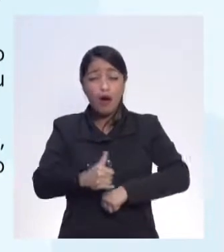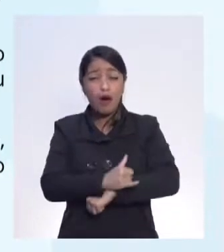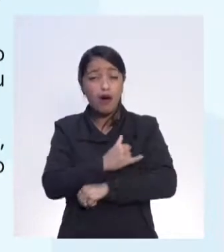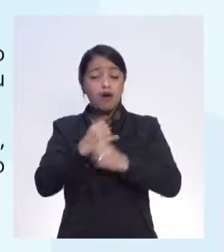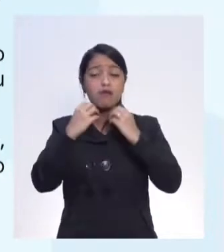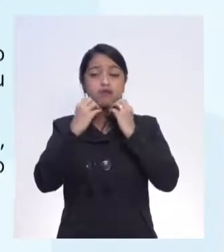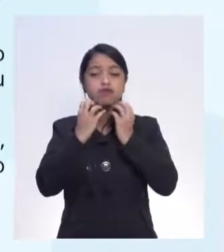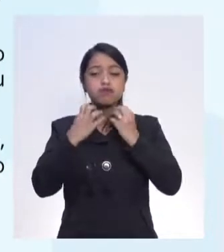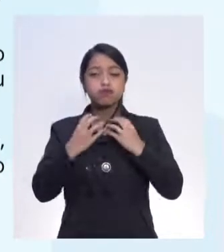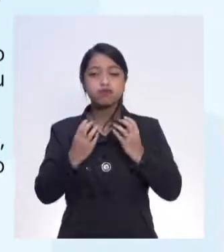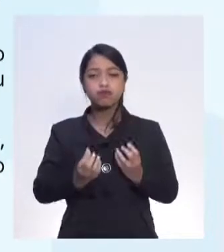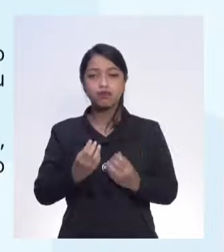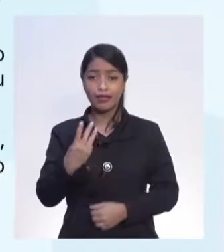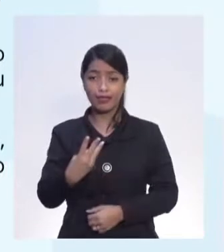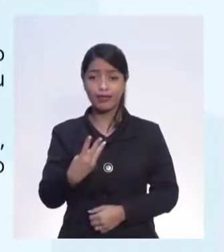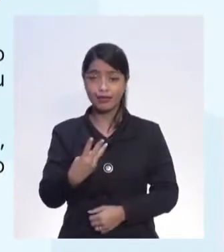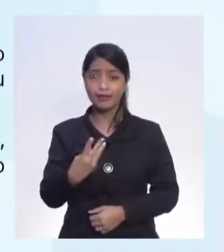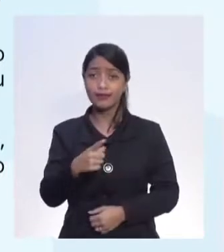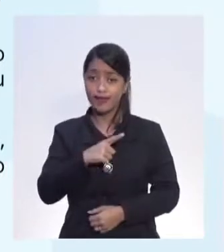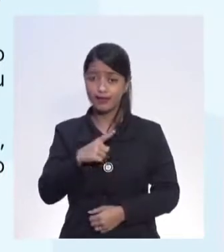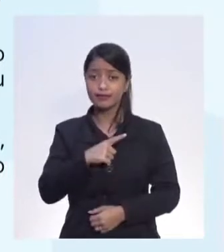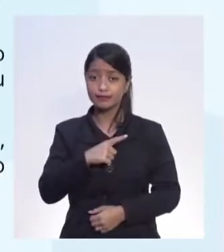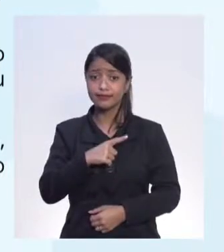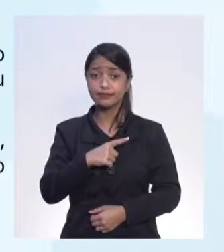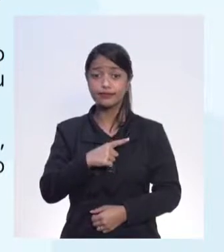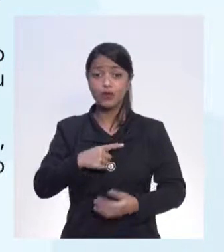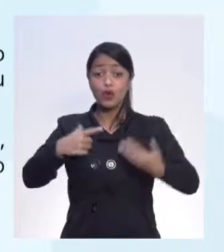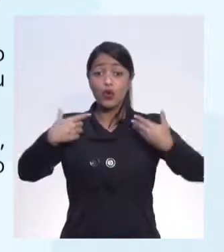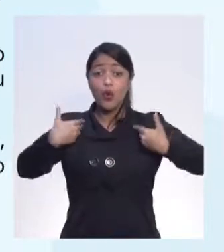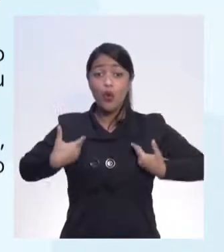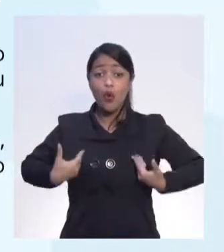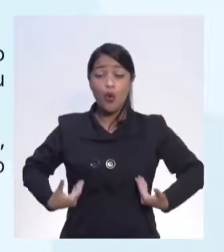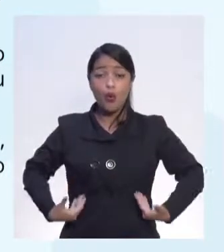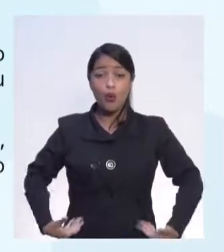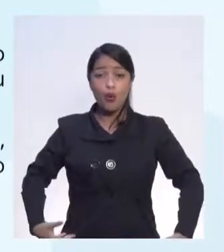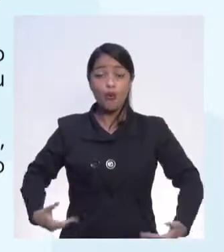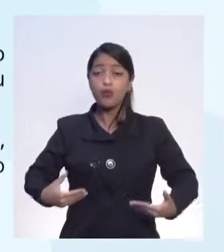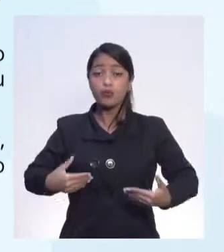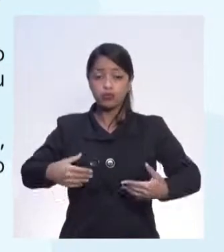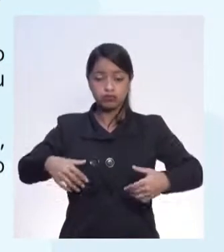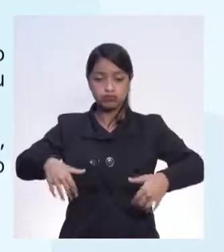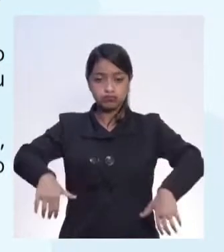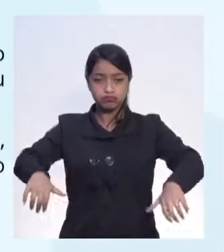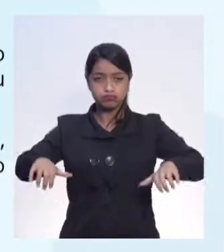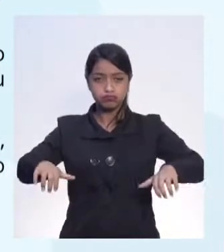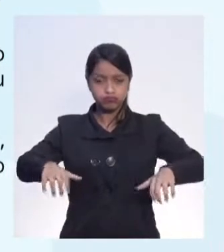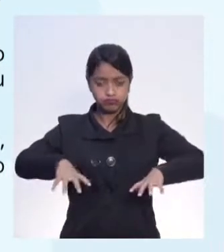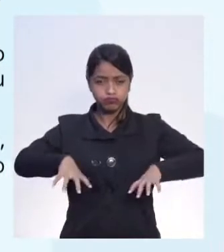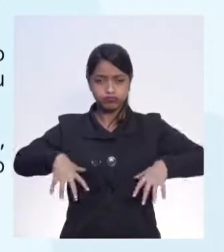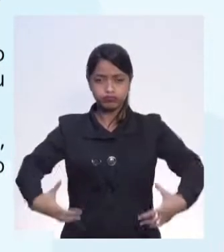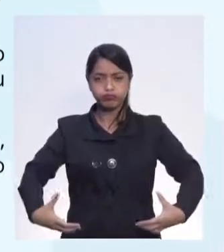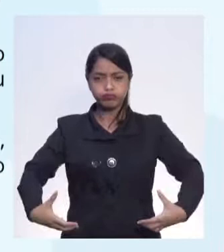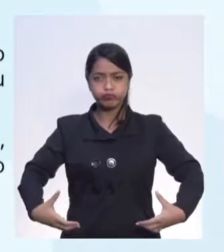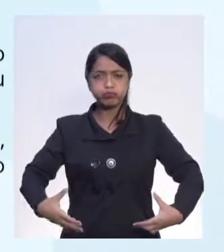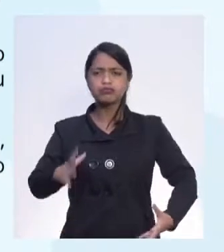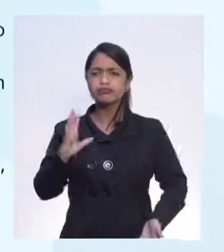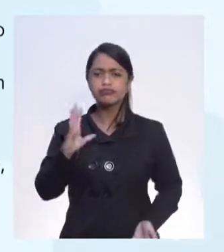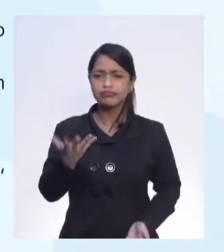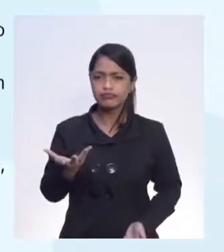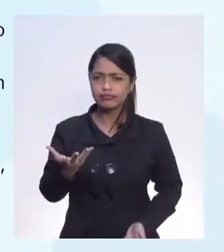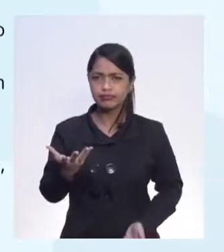papadas caídas. O seu corpanzil afundava dentro do tronco. O que teria